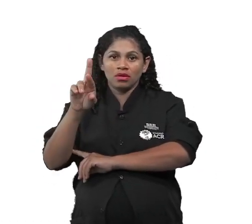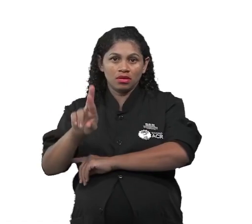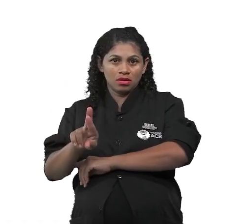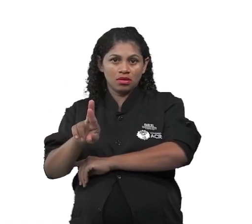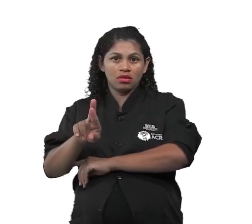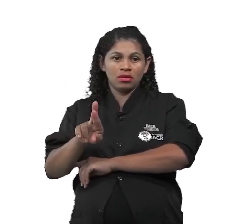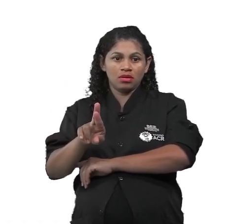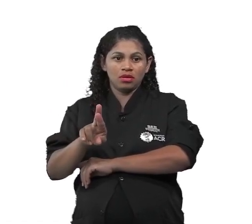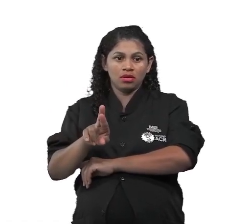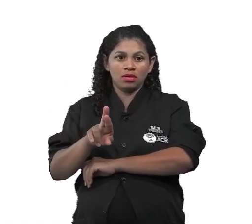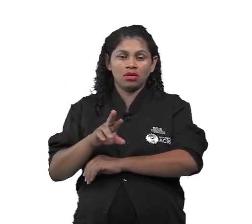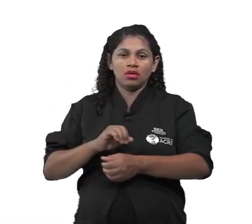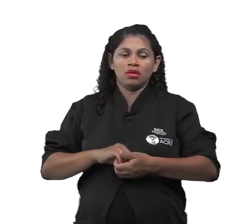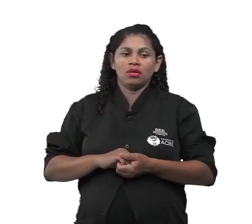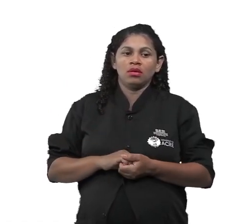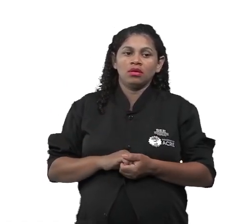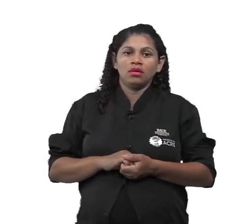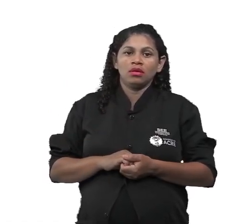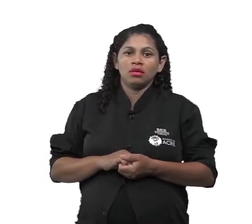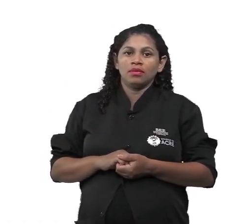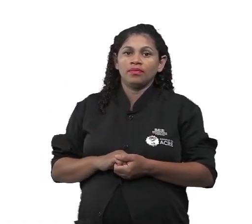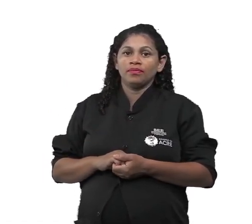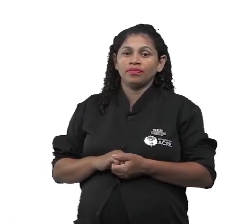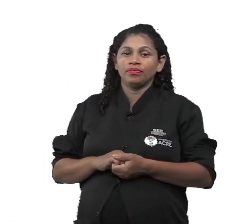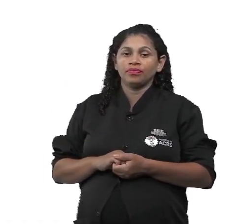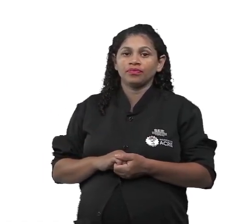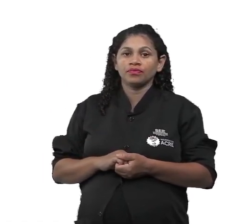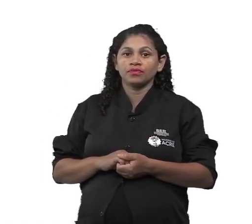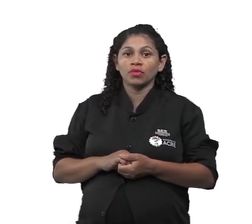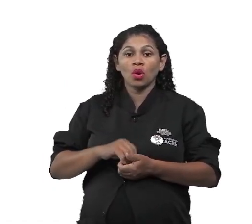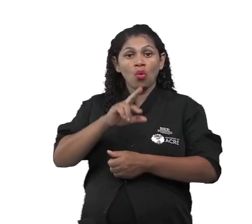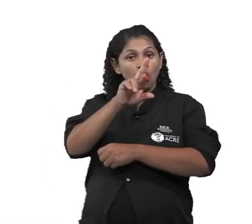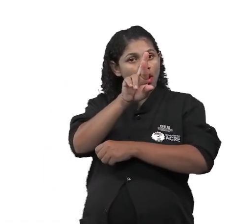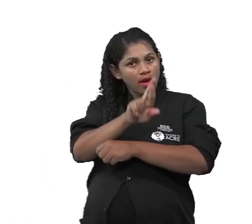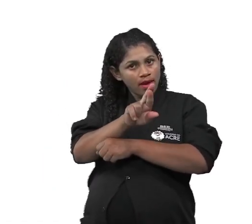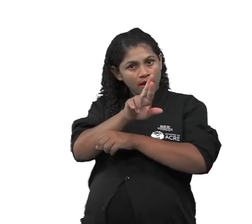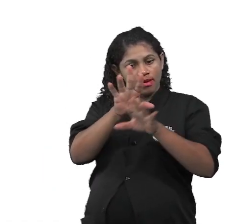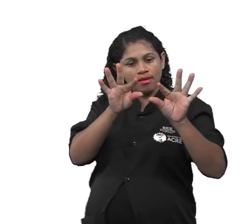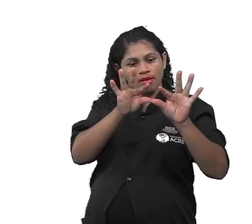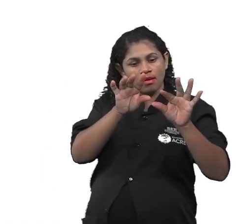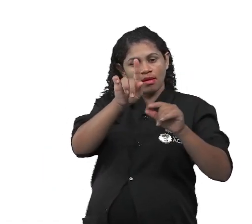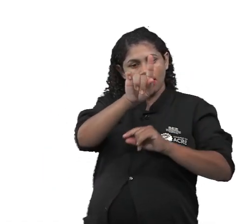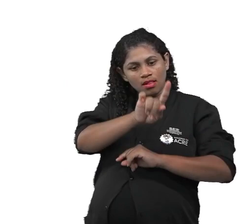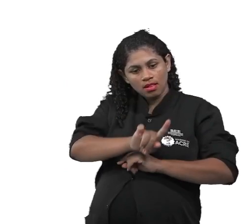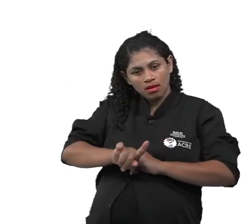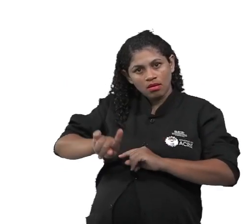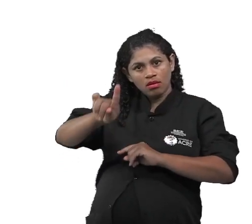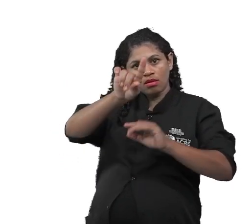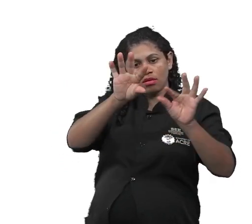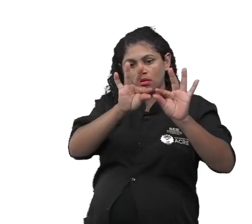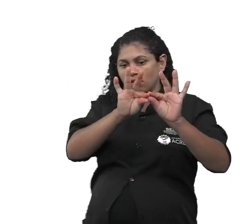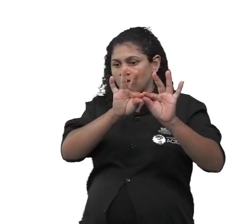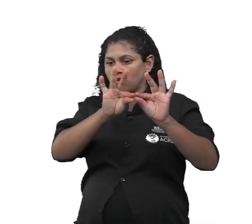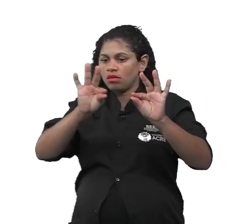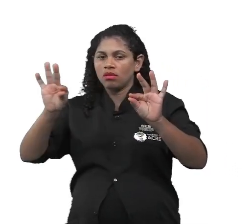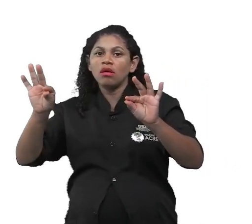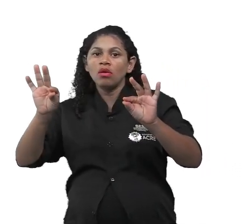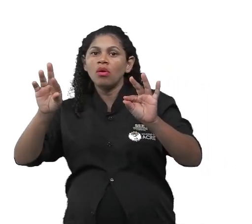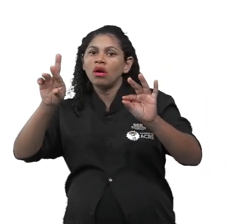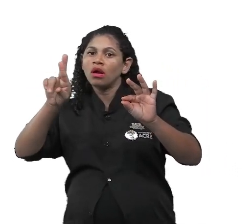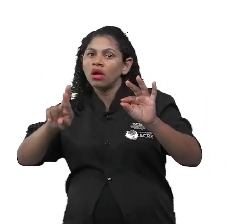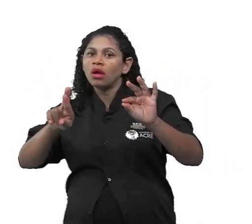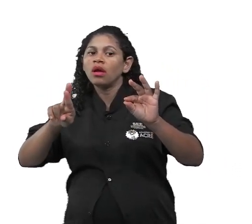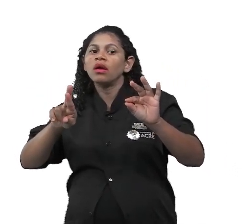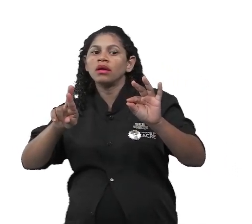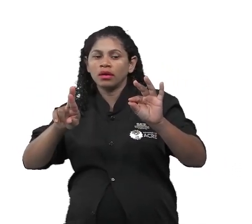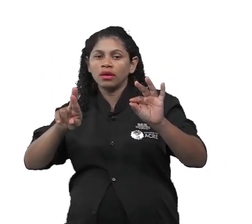Como o raio da esfera é R, o diâmetro dela é 2R também. É como se fosse a